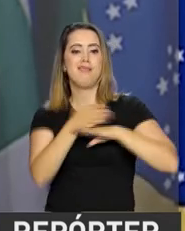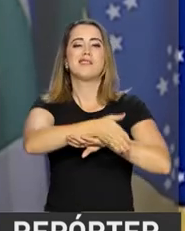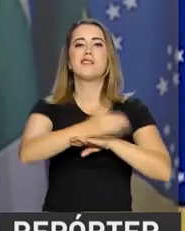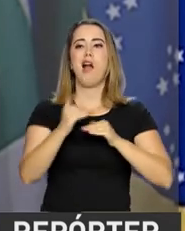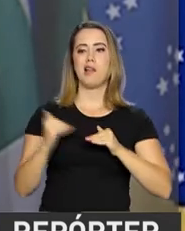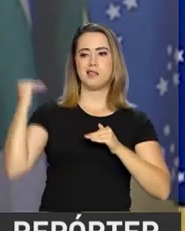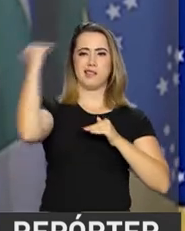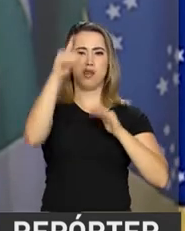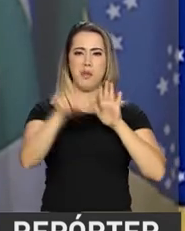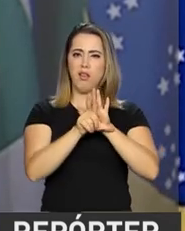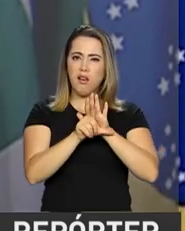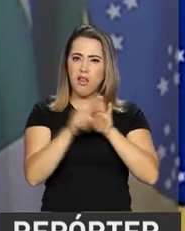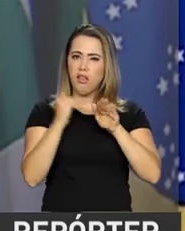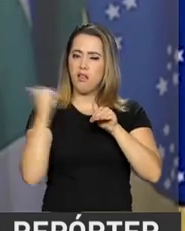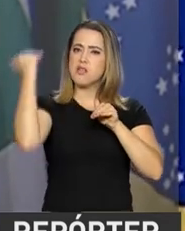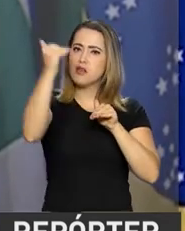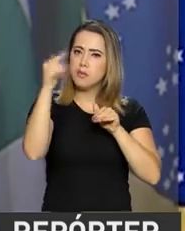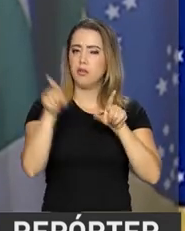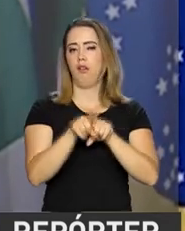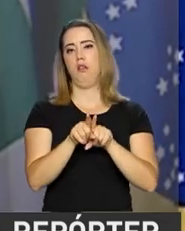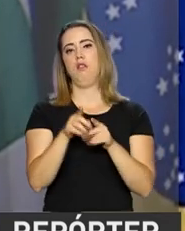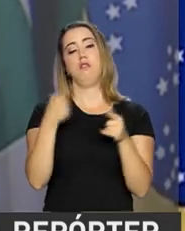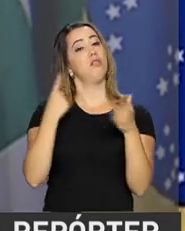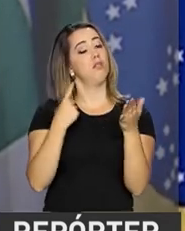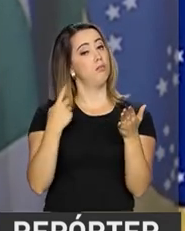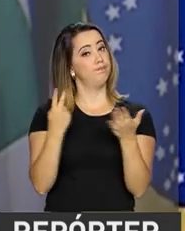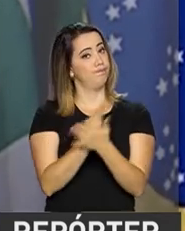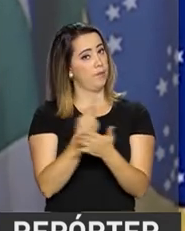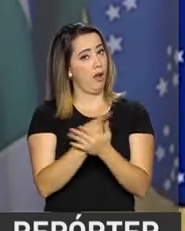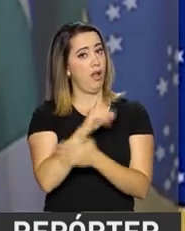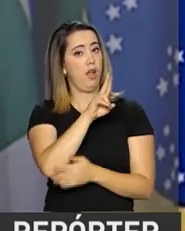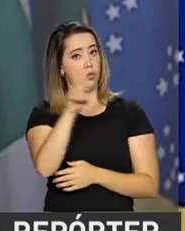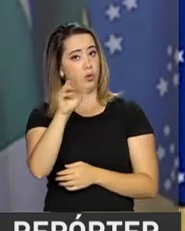os limites da lei verifica-se um abuso de autoridade